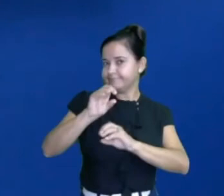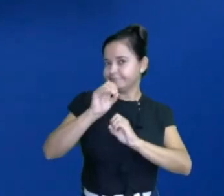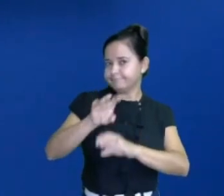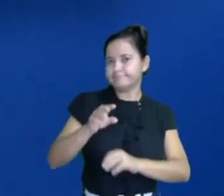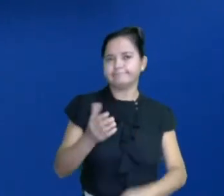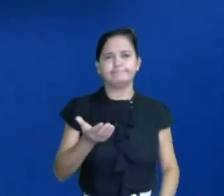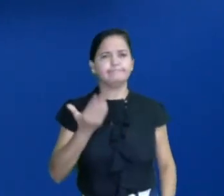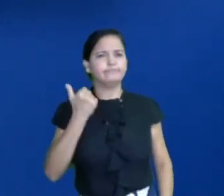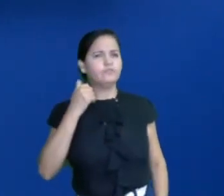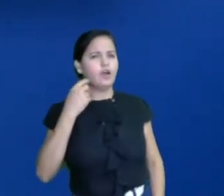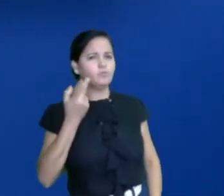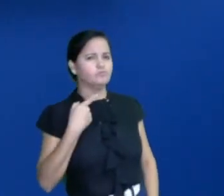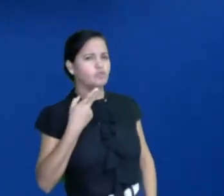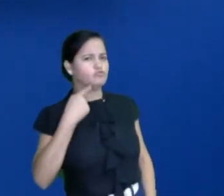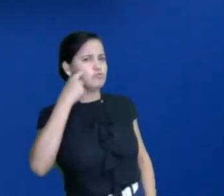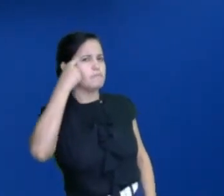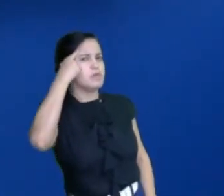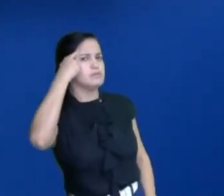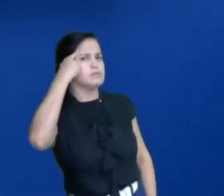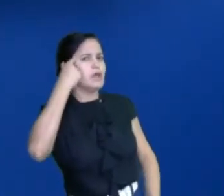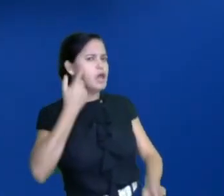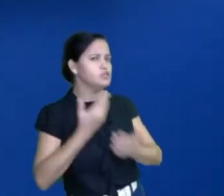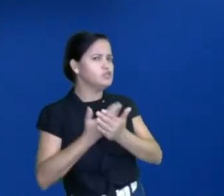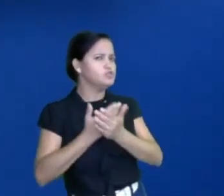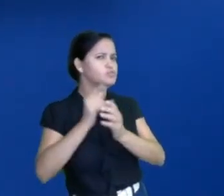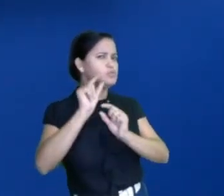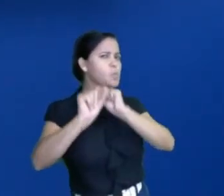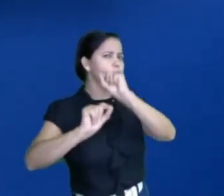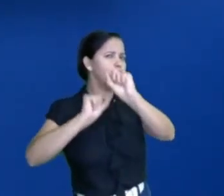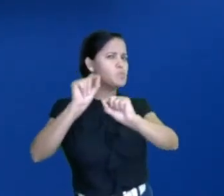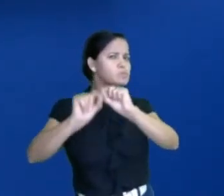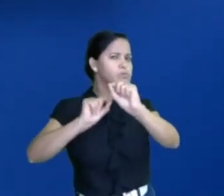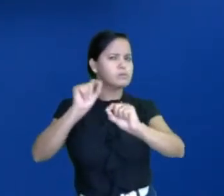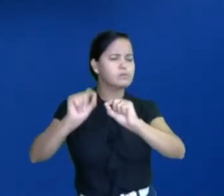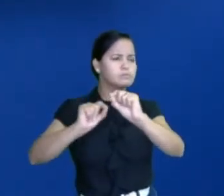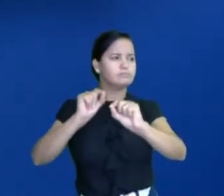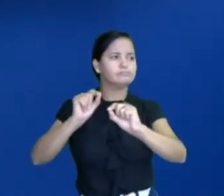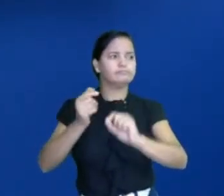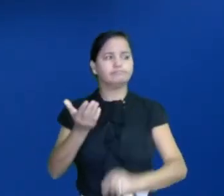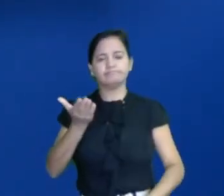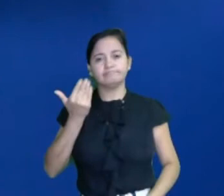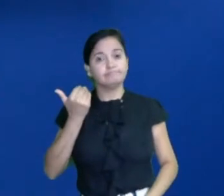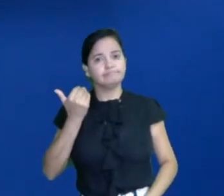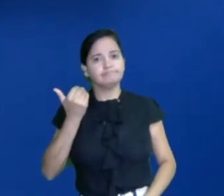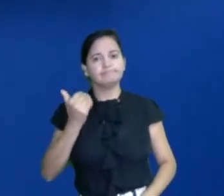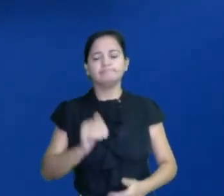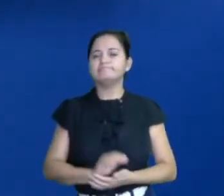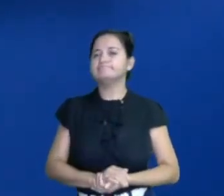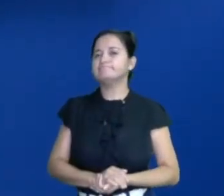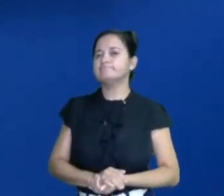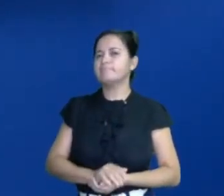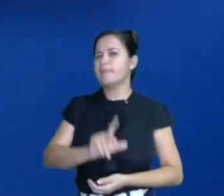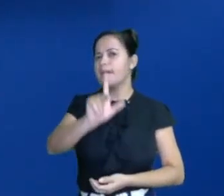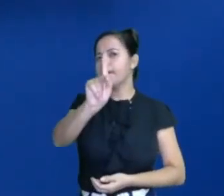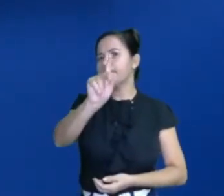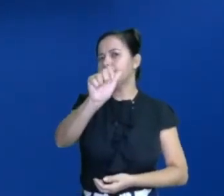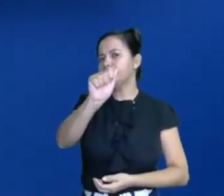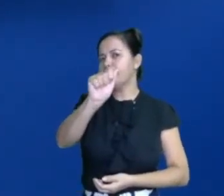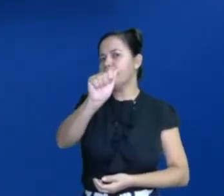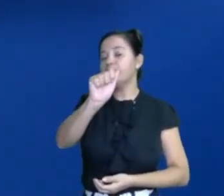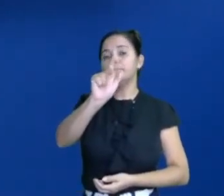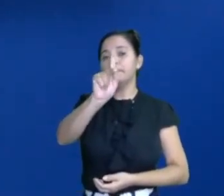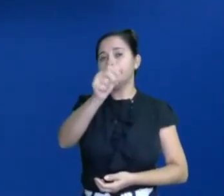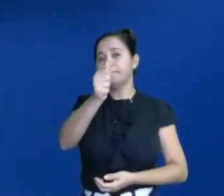pensar em cada aspecto que a gente estudou hoje? Vamos lá. O que é patrimônio histórico?